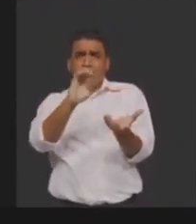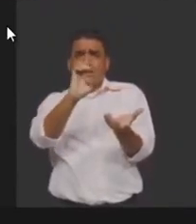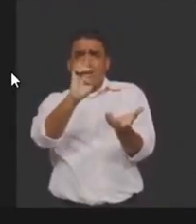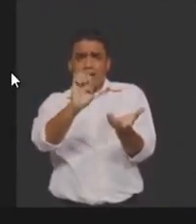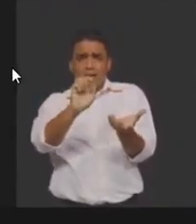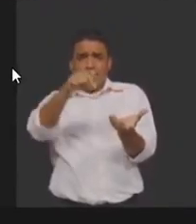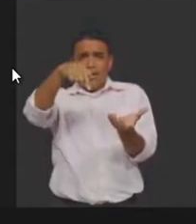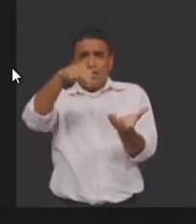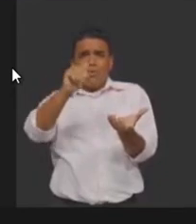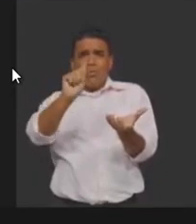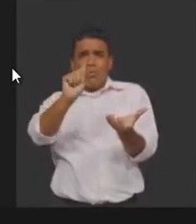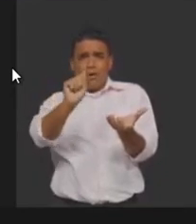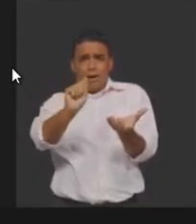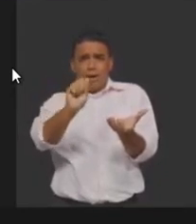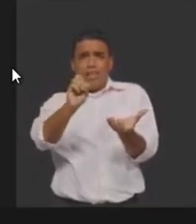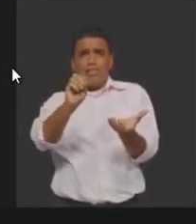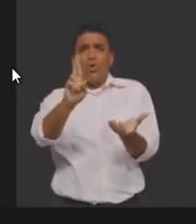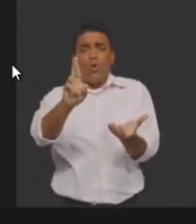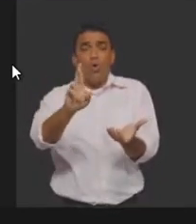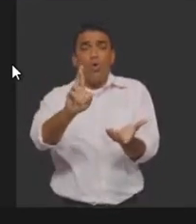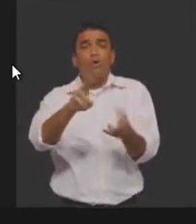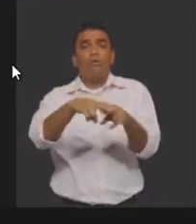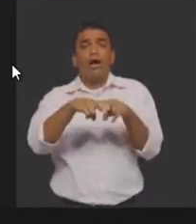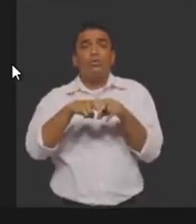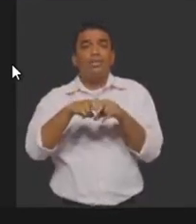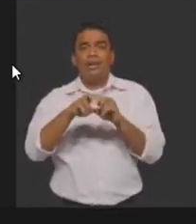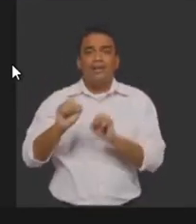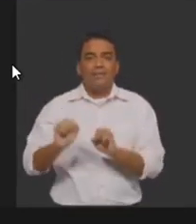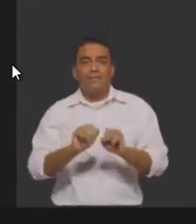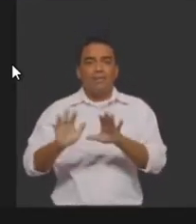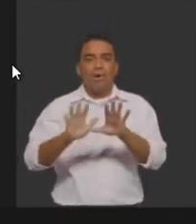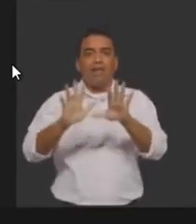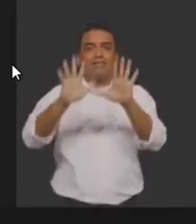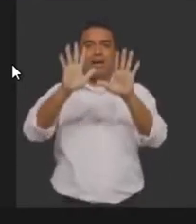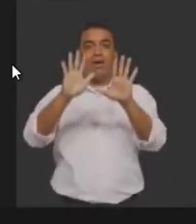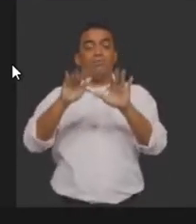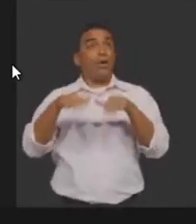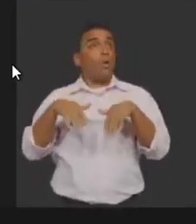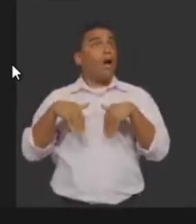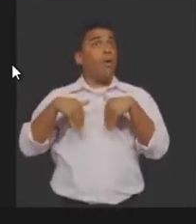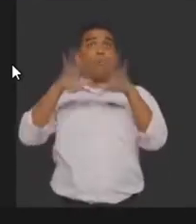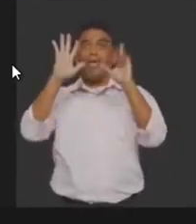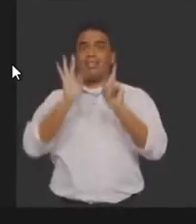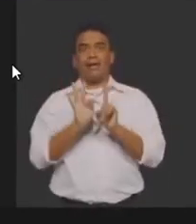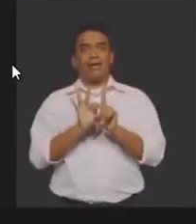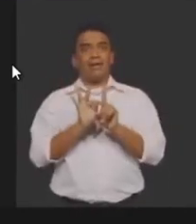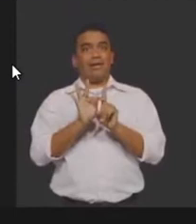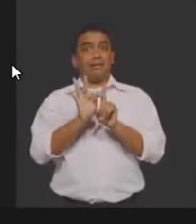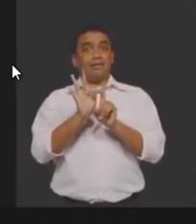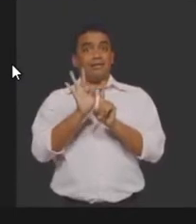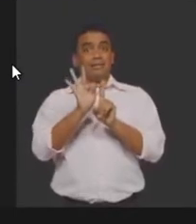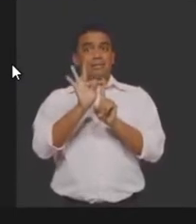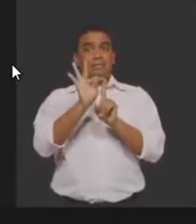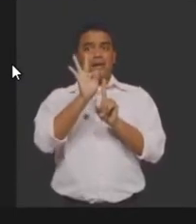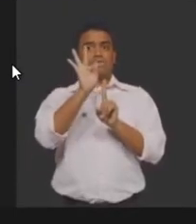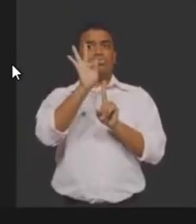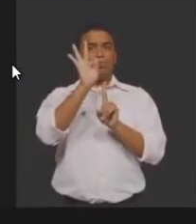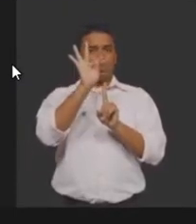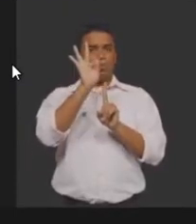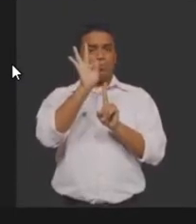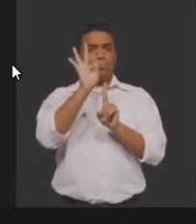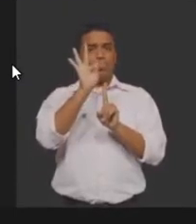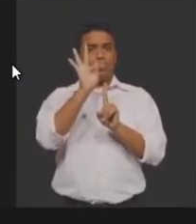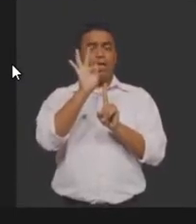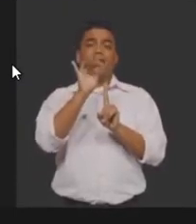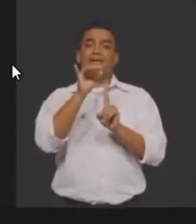causam evaporação maior da água e aumenta a temperatura e a umidade das regiões costeiras. Então, quanto mais